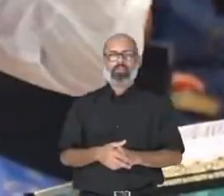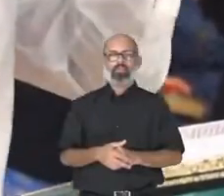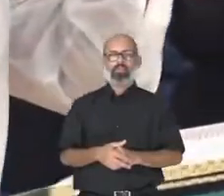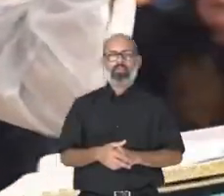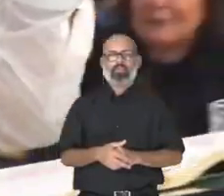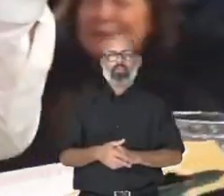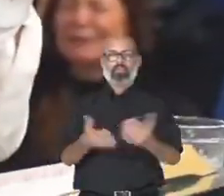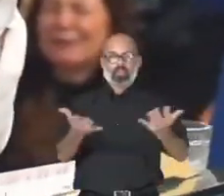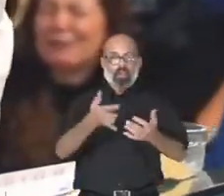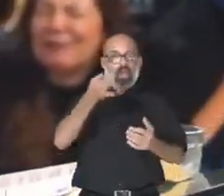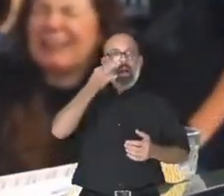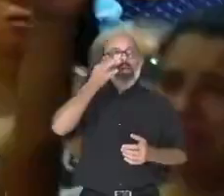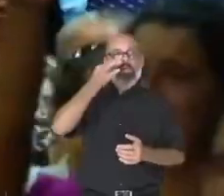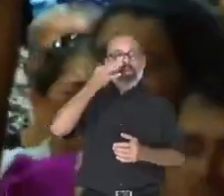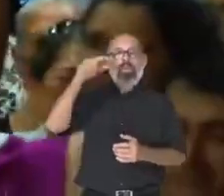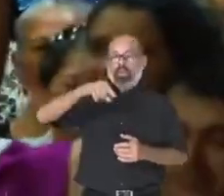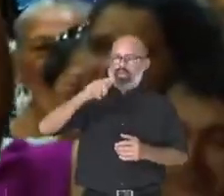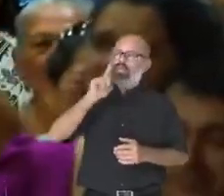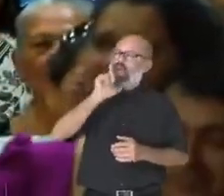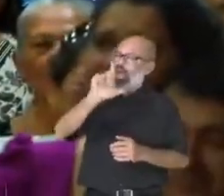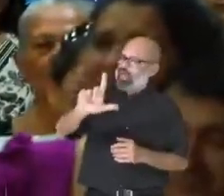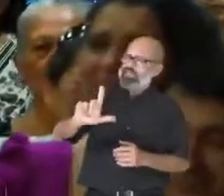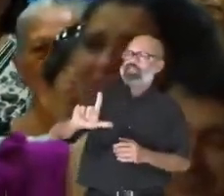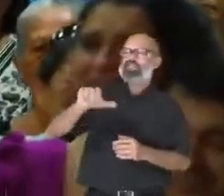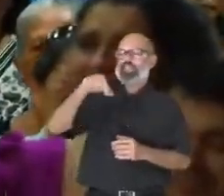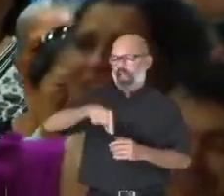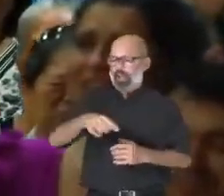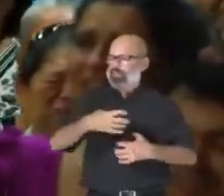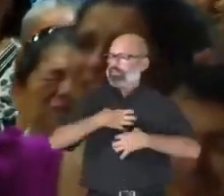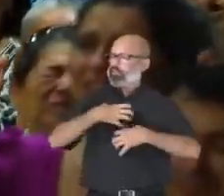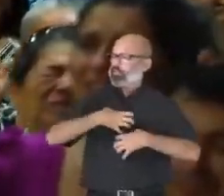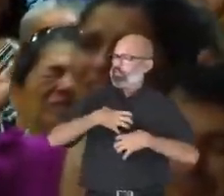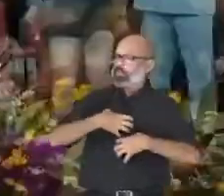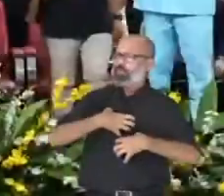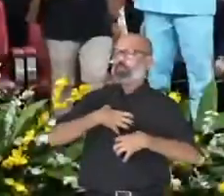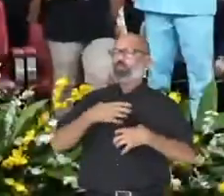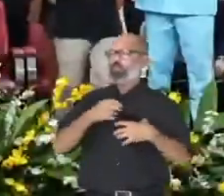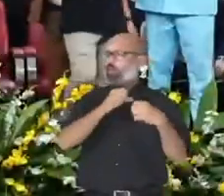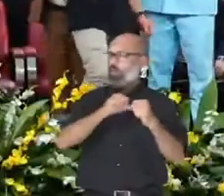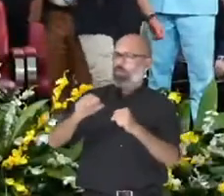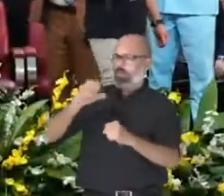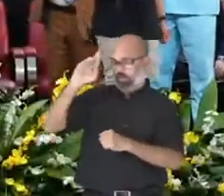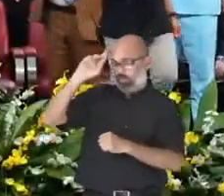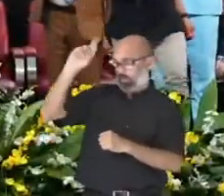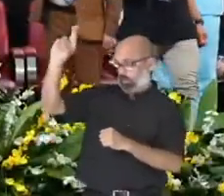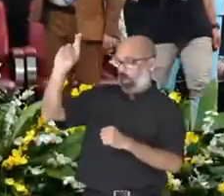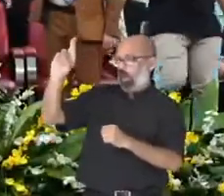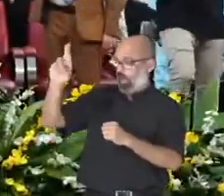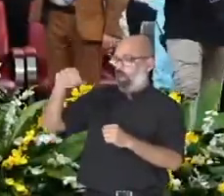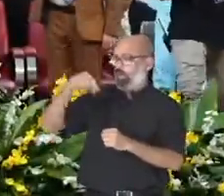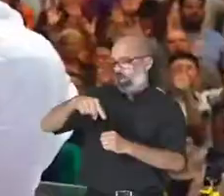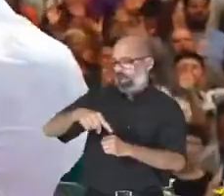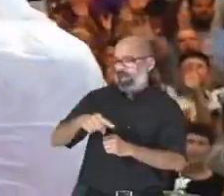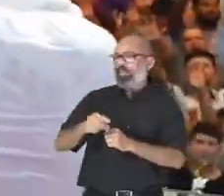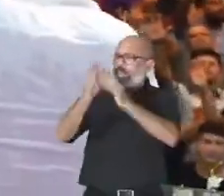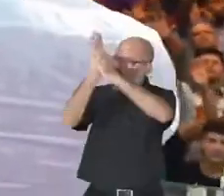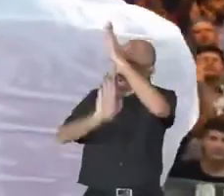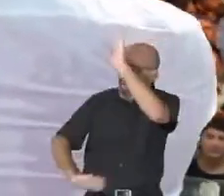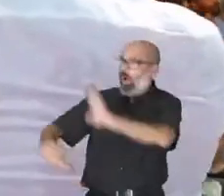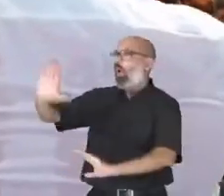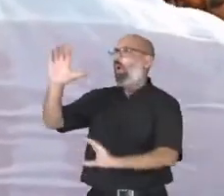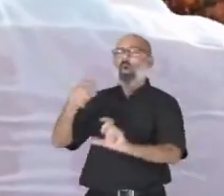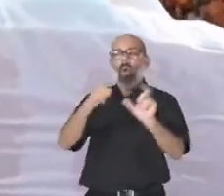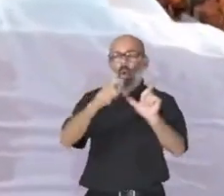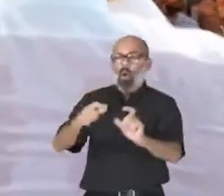A presença está aqui. Recebe, recebe, recebe, recebe, recebe. Senhor, onde estão os adoradores? Onde estão